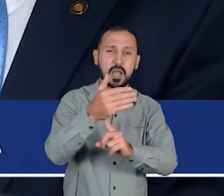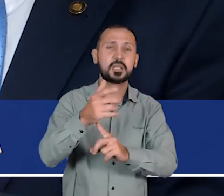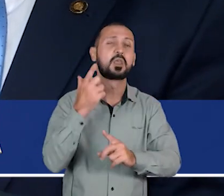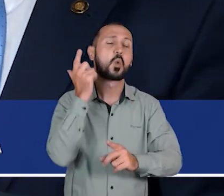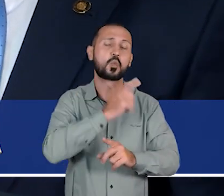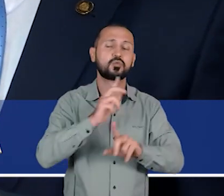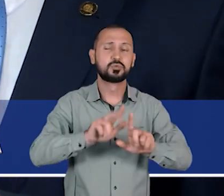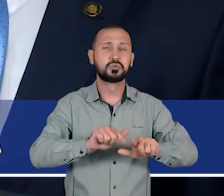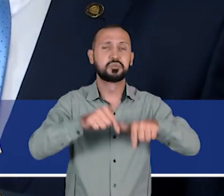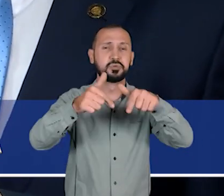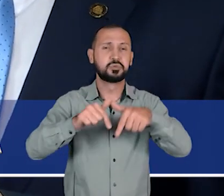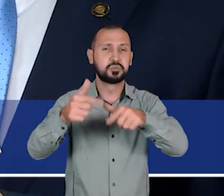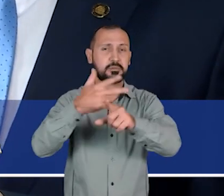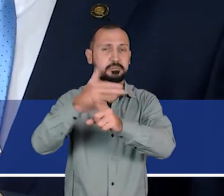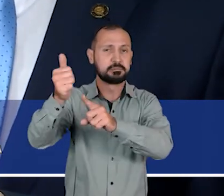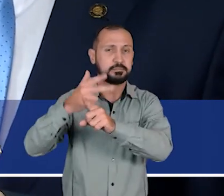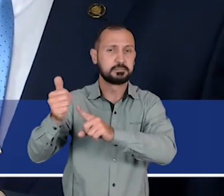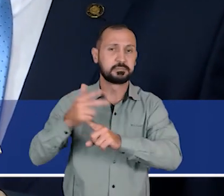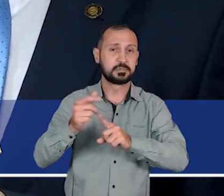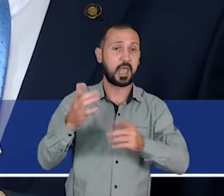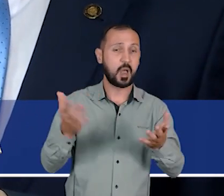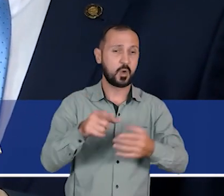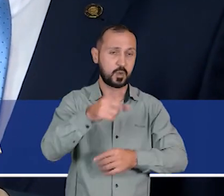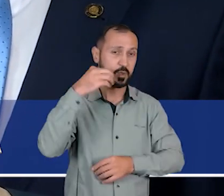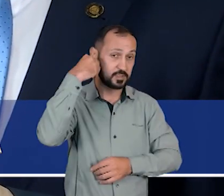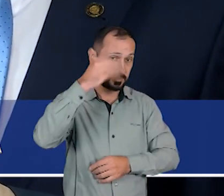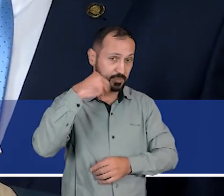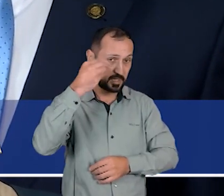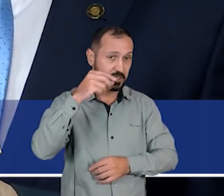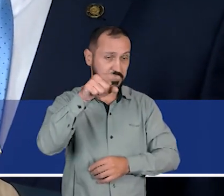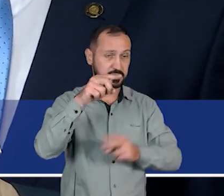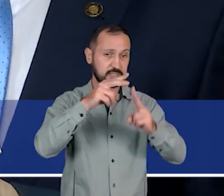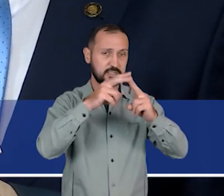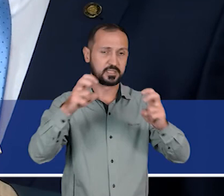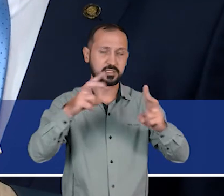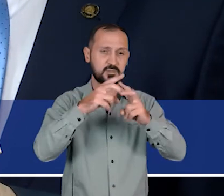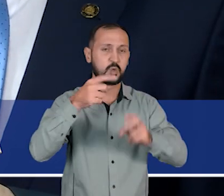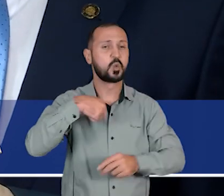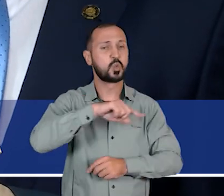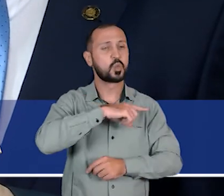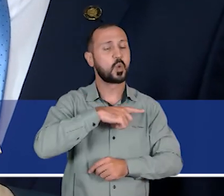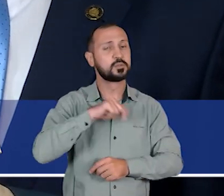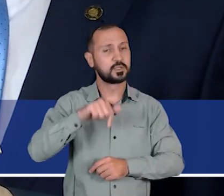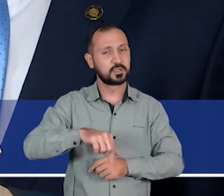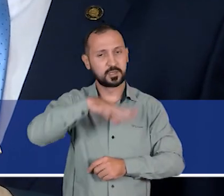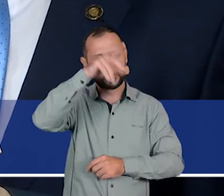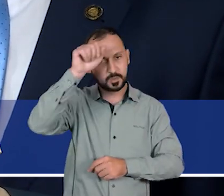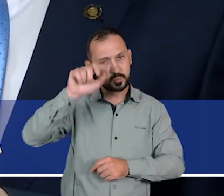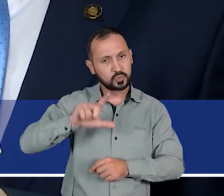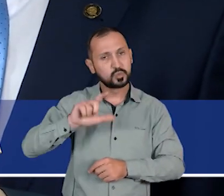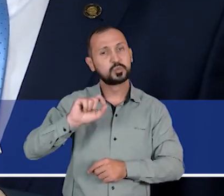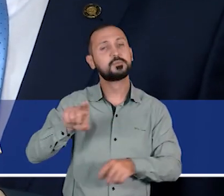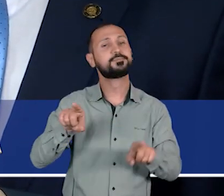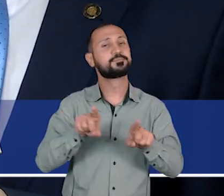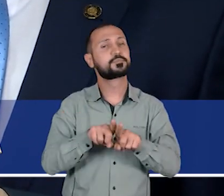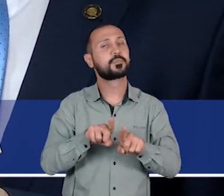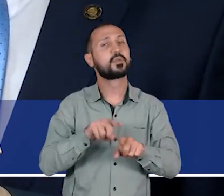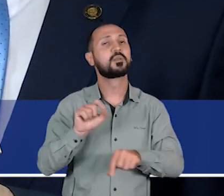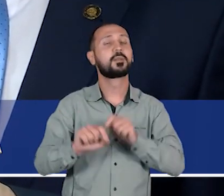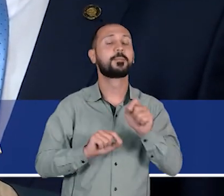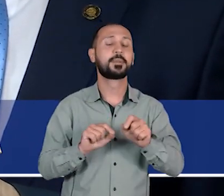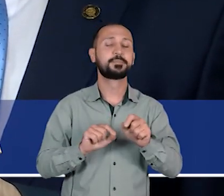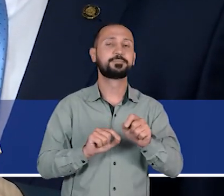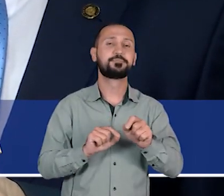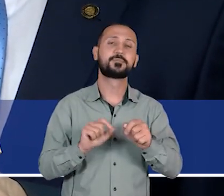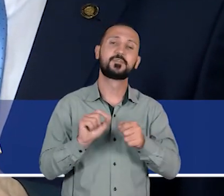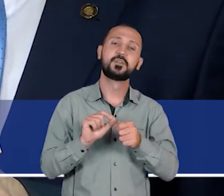bandeiras, várias conquistas. E com essa experiência de Santa Catarina, nós estamos aqui no Mato Grosso do Sul